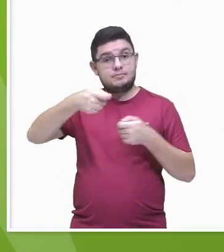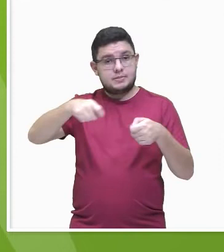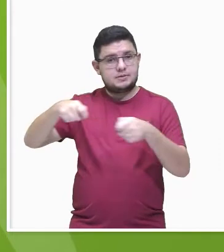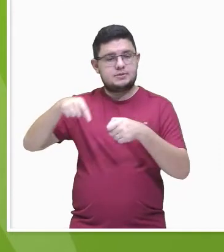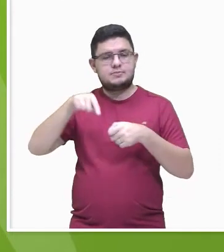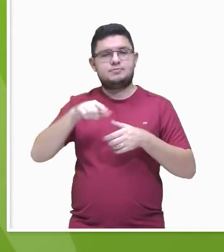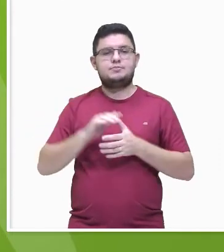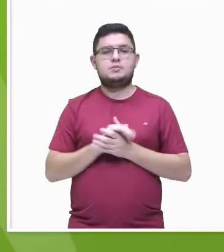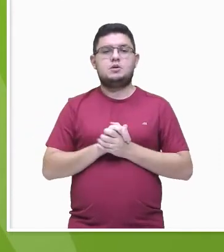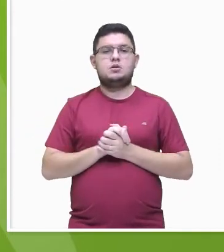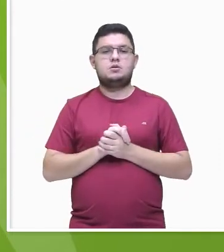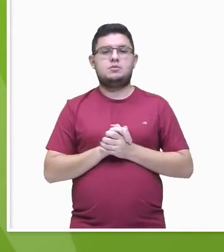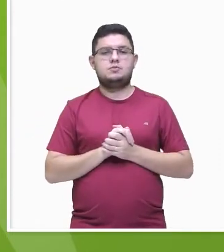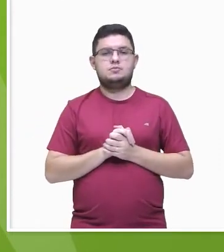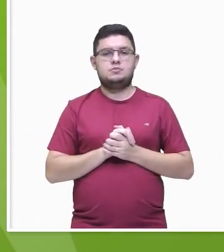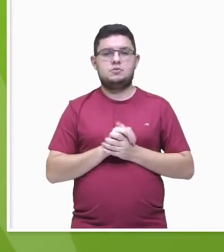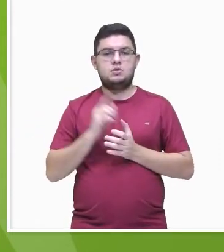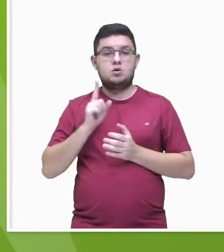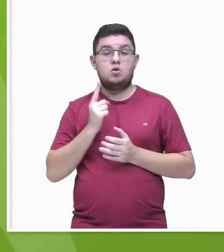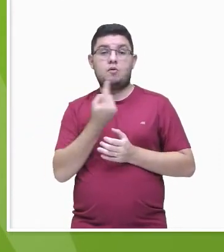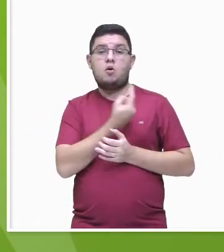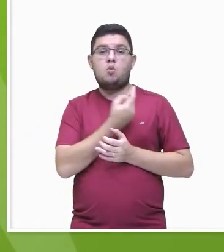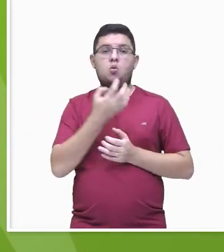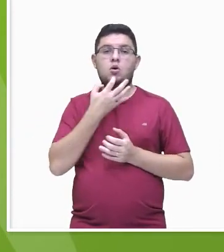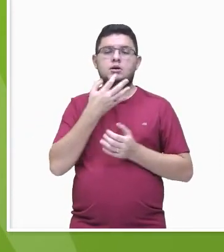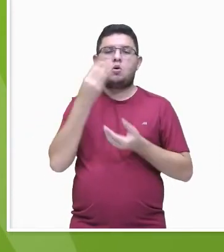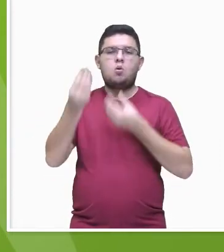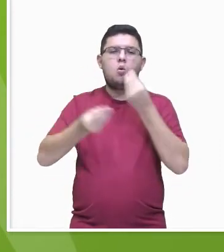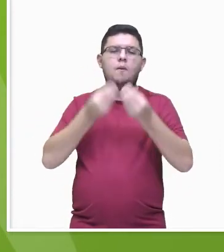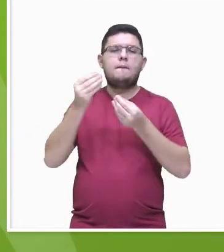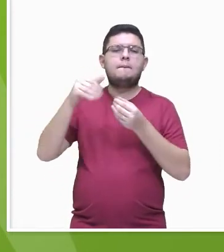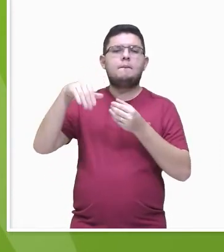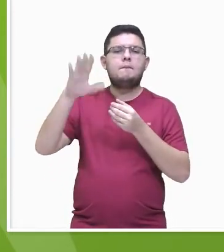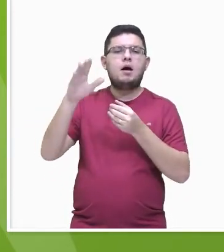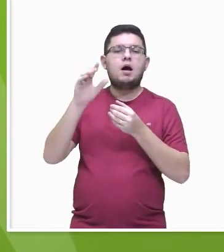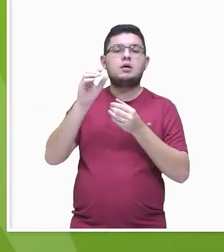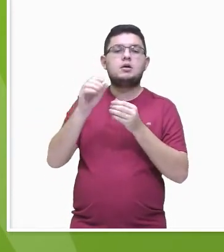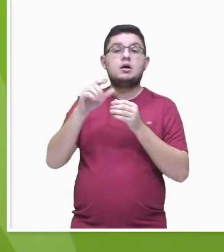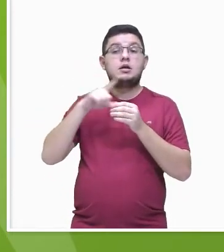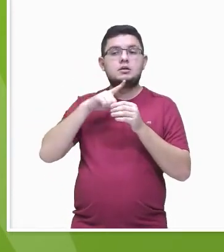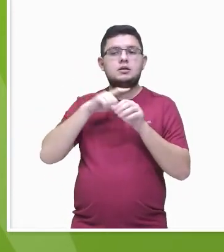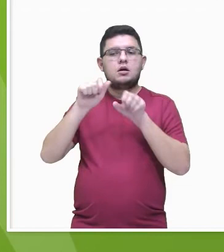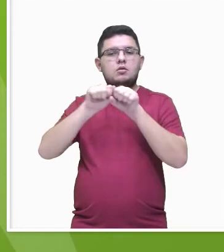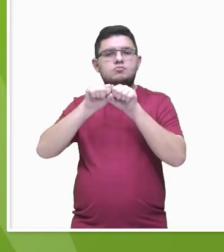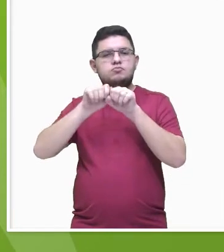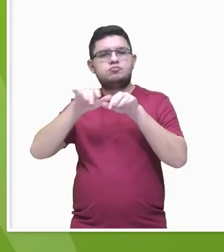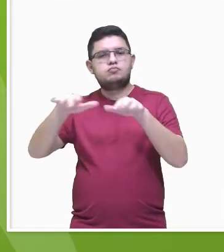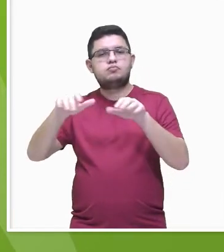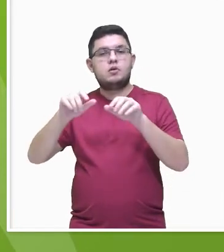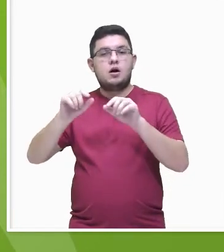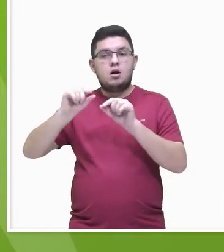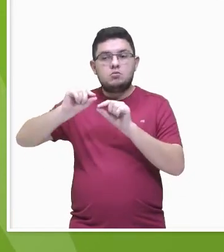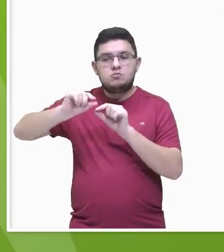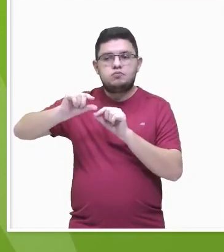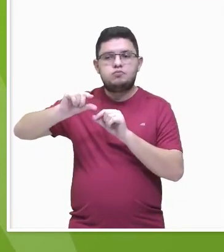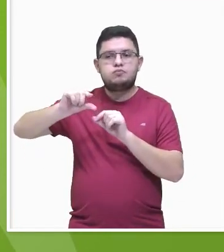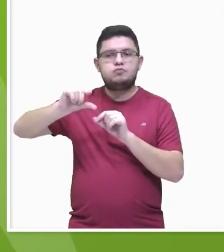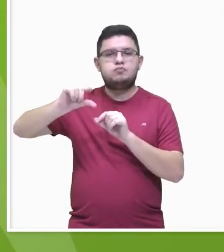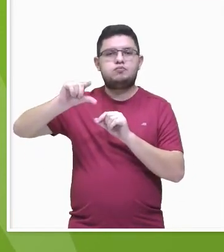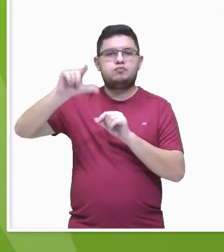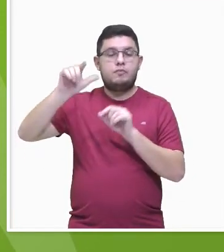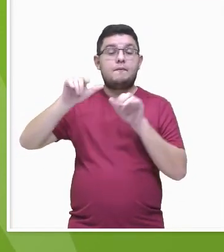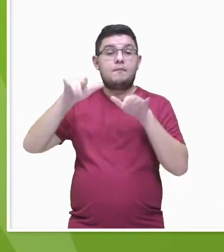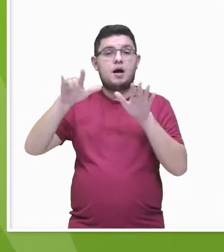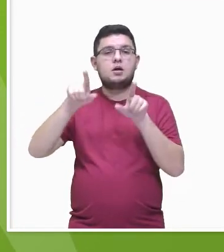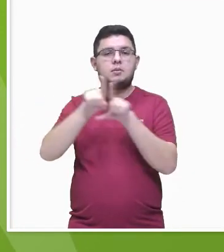pouco mais ali sobre a sua reprodução, desenvolvimento, vamos conhecer os grupos, né, dos animais que pertencem aos